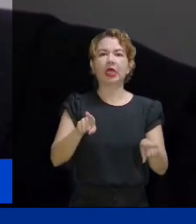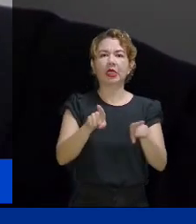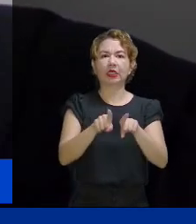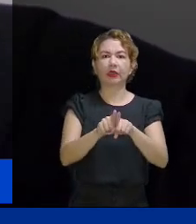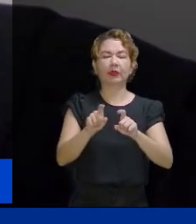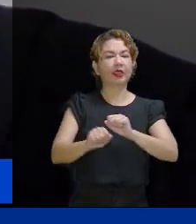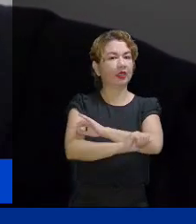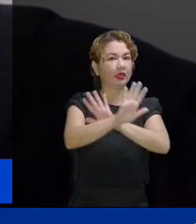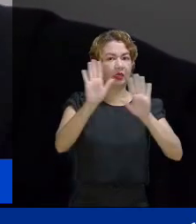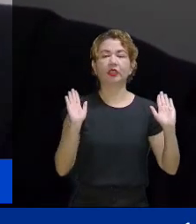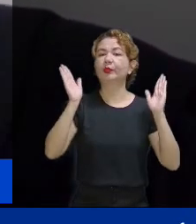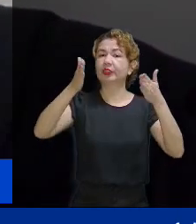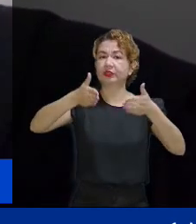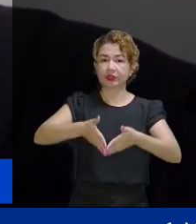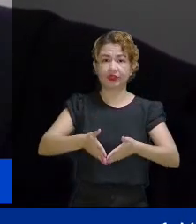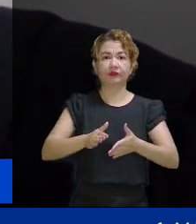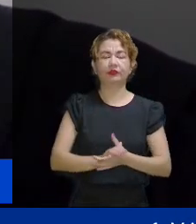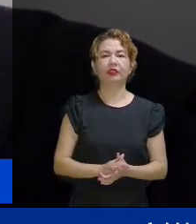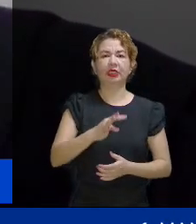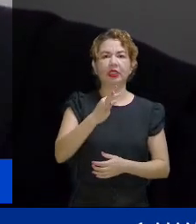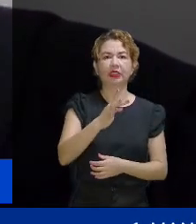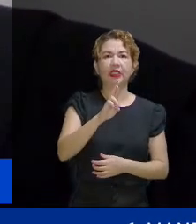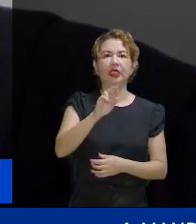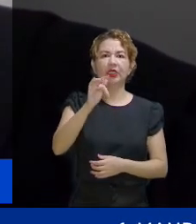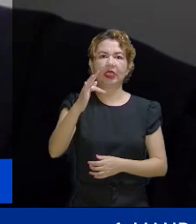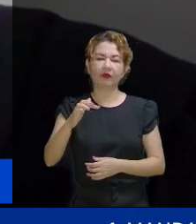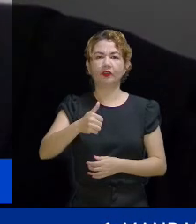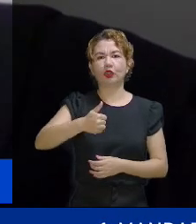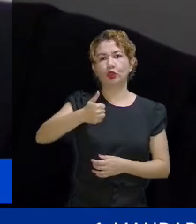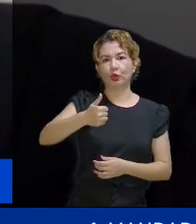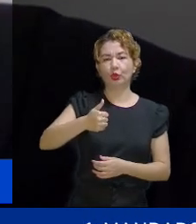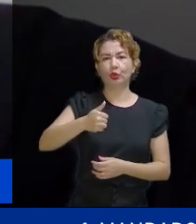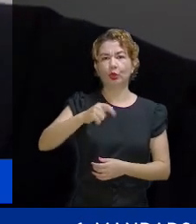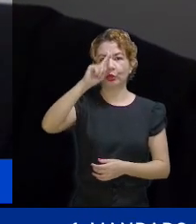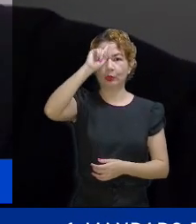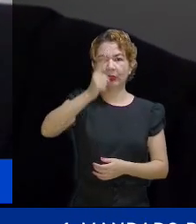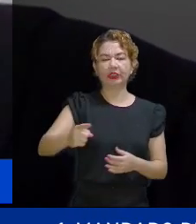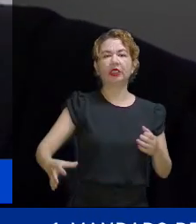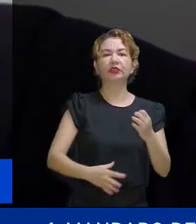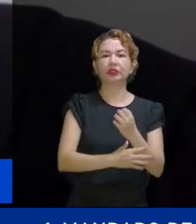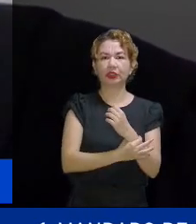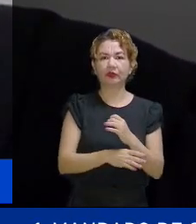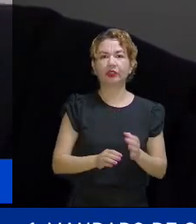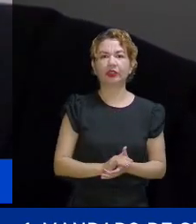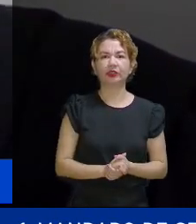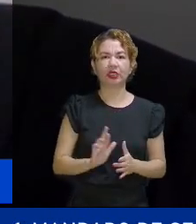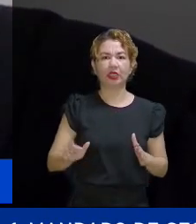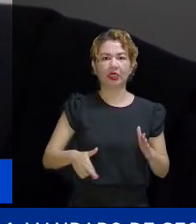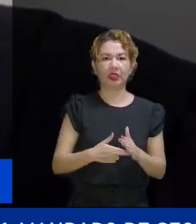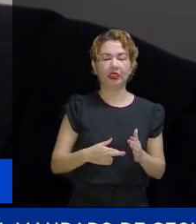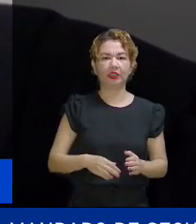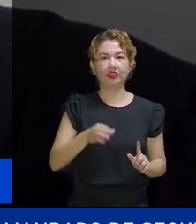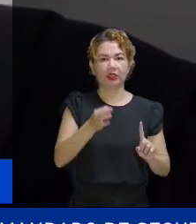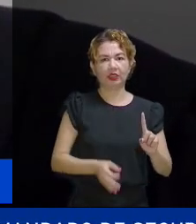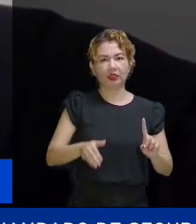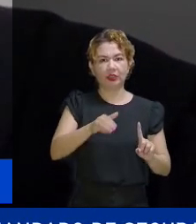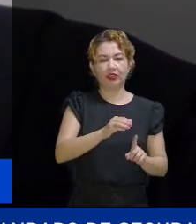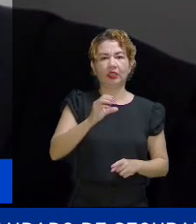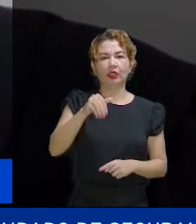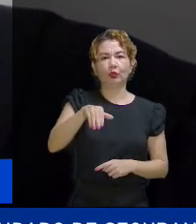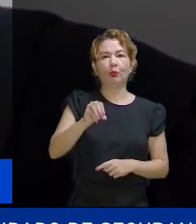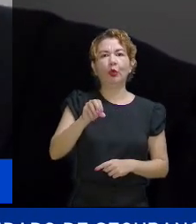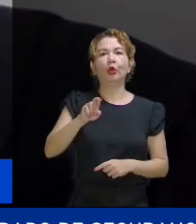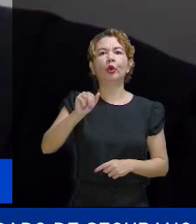coleciono aqui o julgamento do TRF1 nos autos do mandato de segurança, de relatoria do desembargador Moraes da